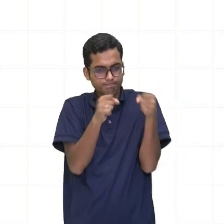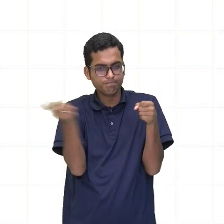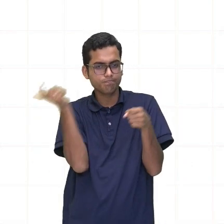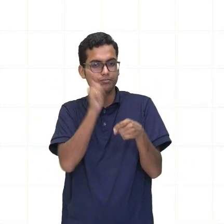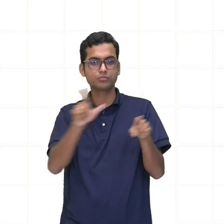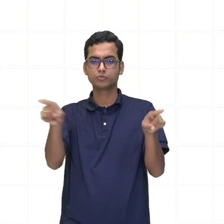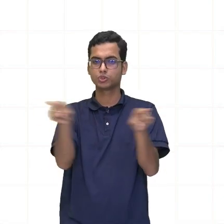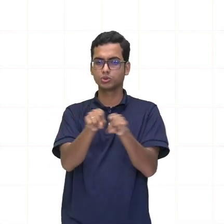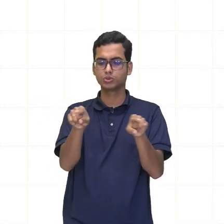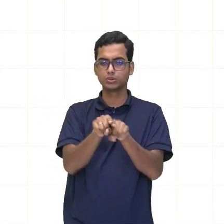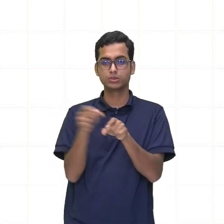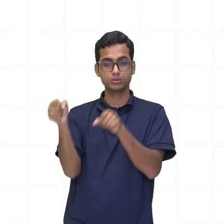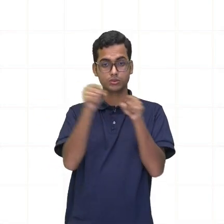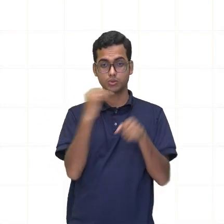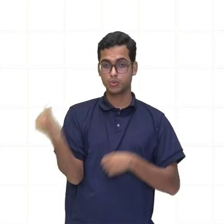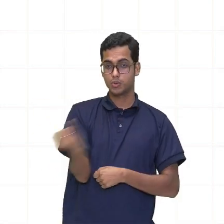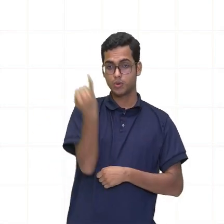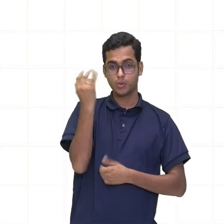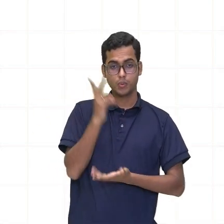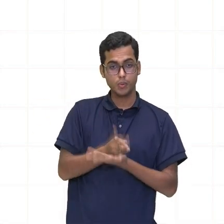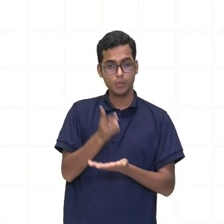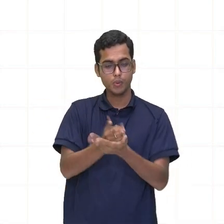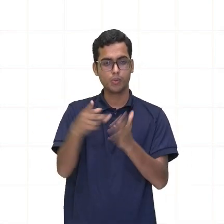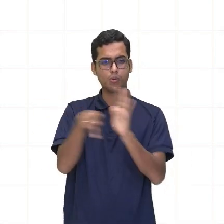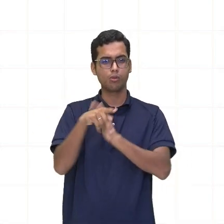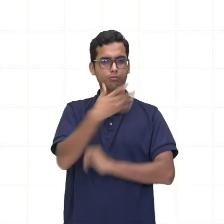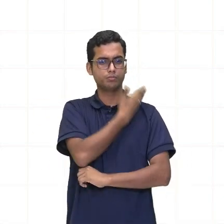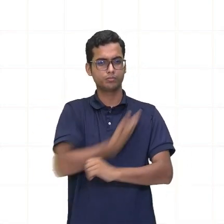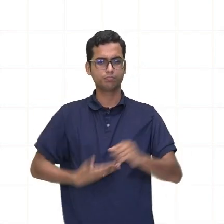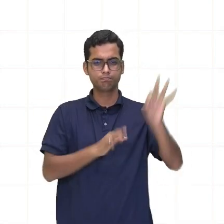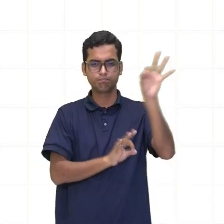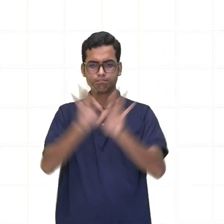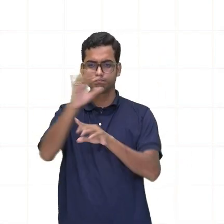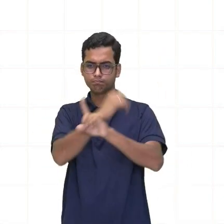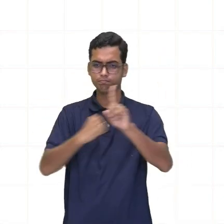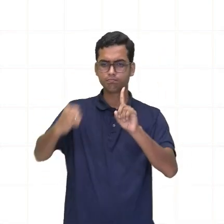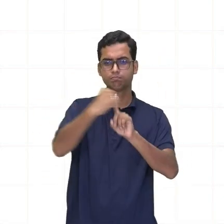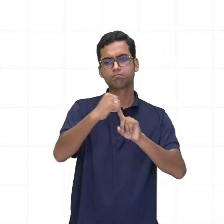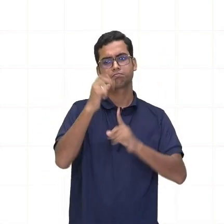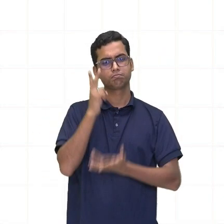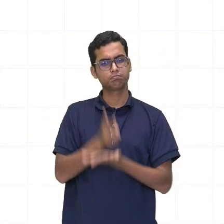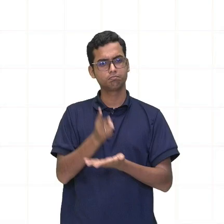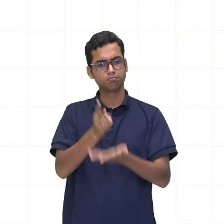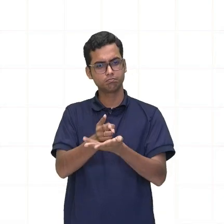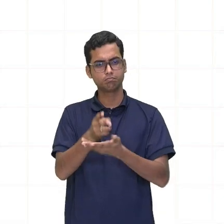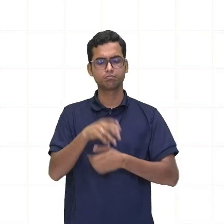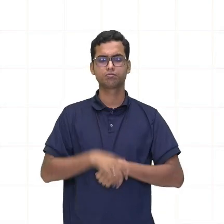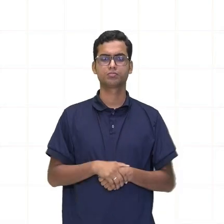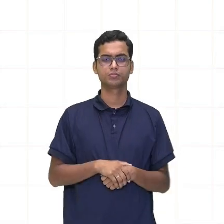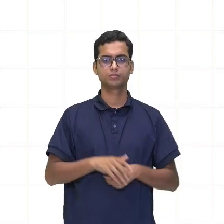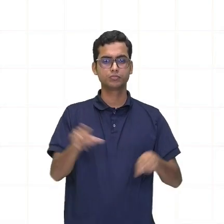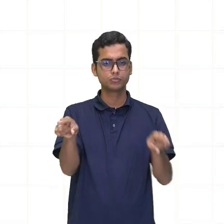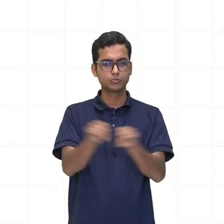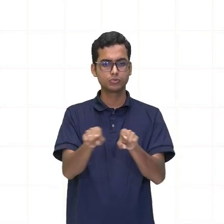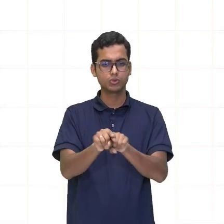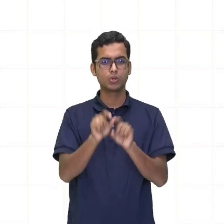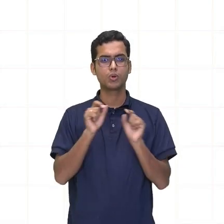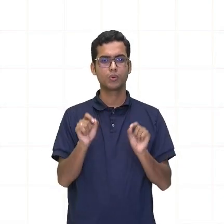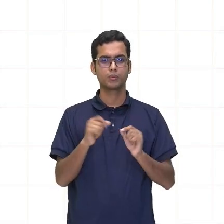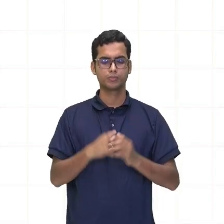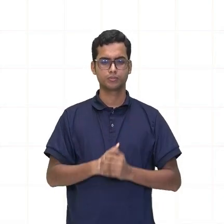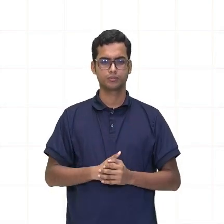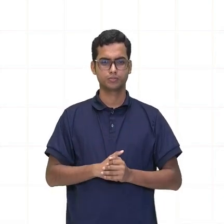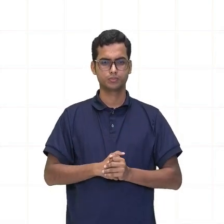se manter no poder, a importância de se manter no poder mantém o Estado e a ordem social. O que isso quer